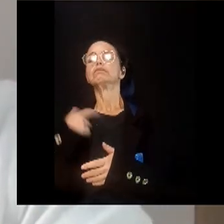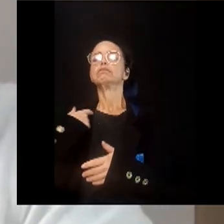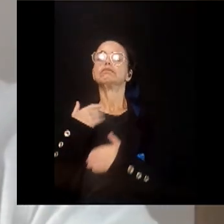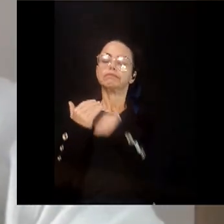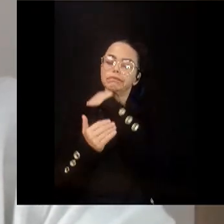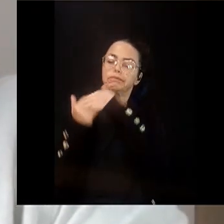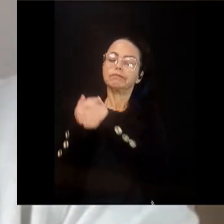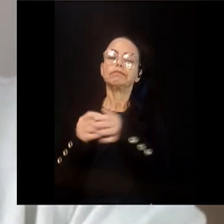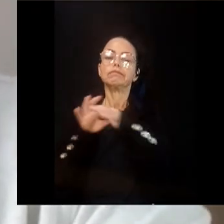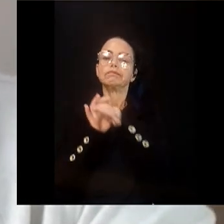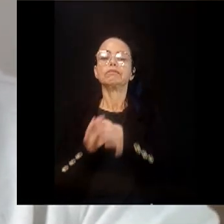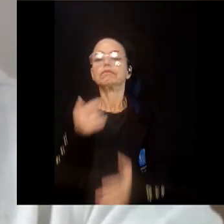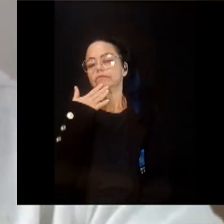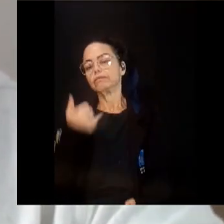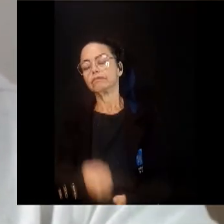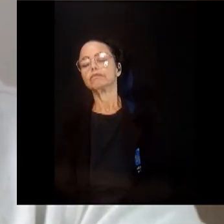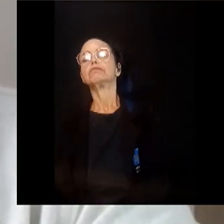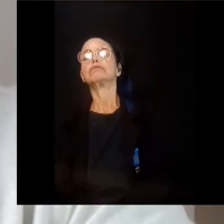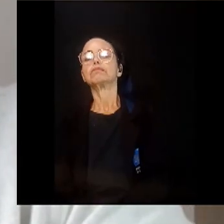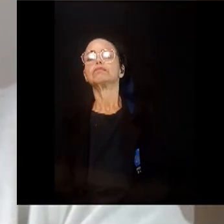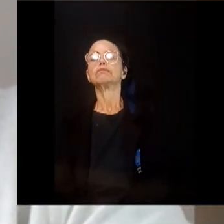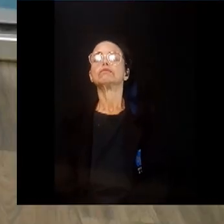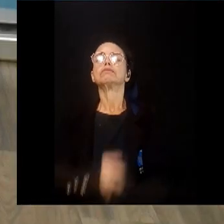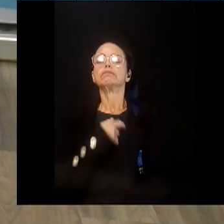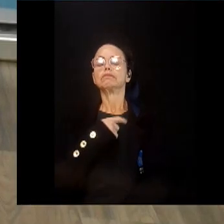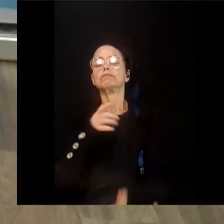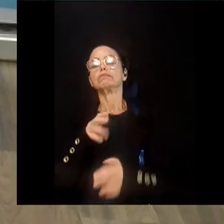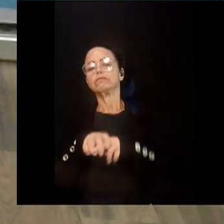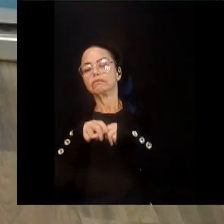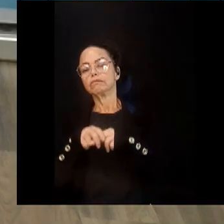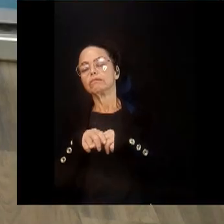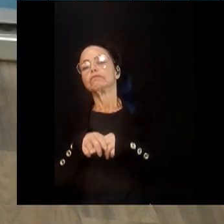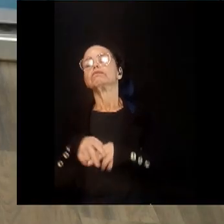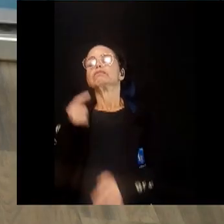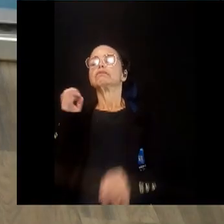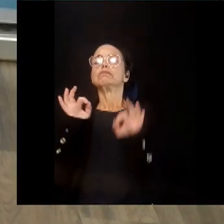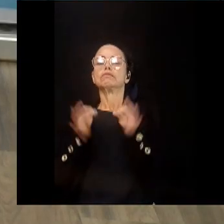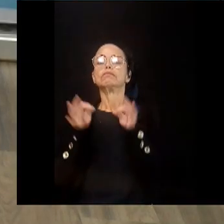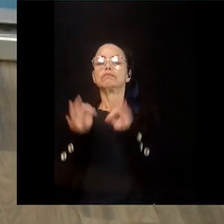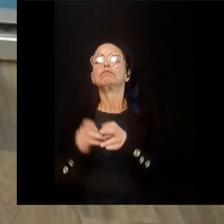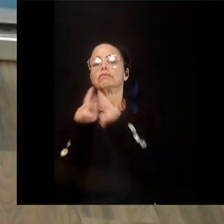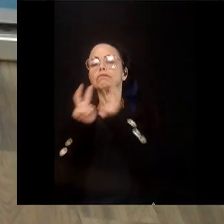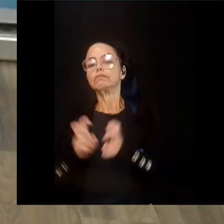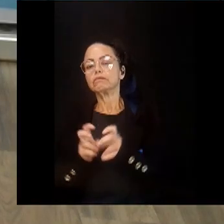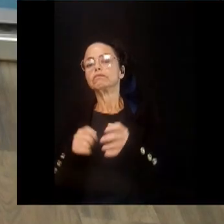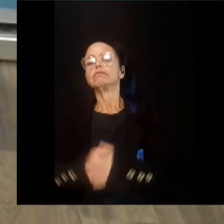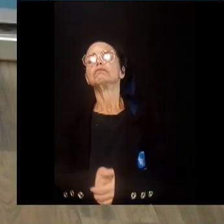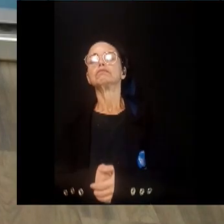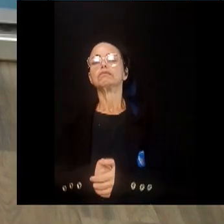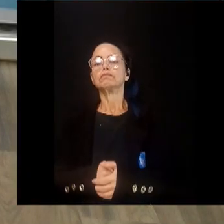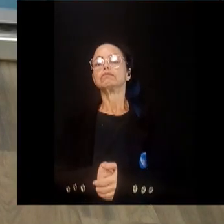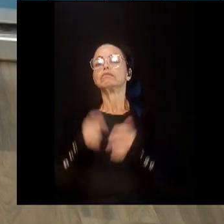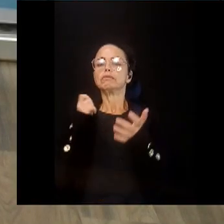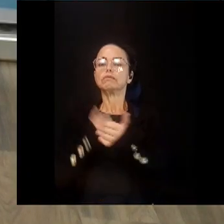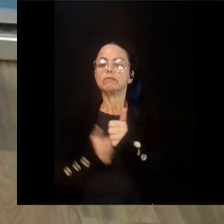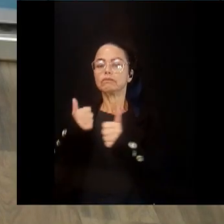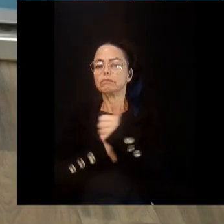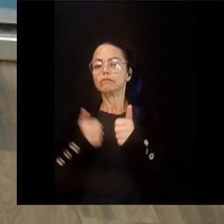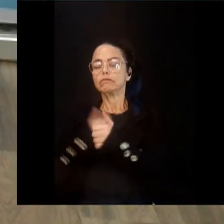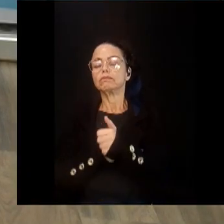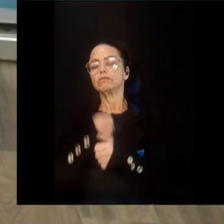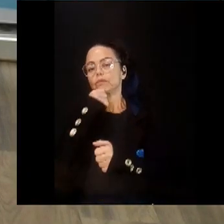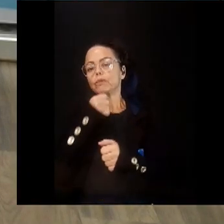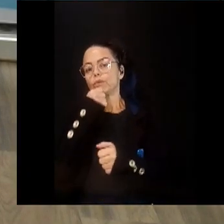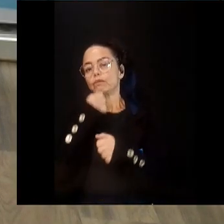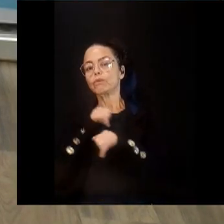melhor. Sem sombra de dúvidas, por isso que certamente este assunto vai persistir. Aqui no Jornal Câmara Notícias, a gente vai